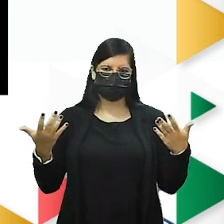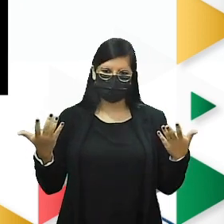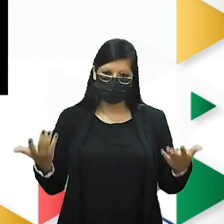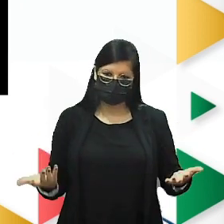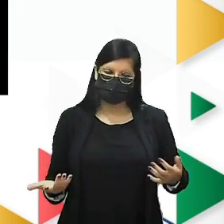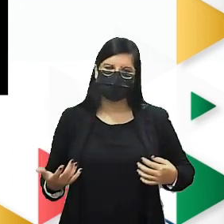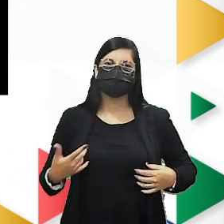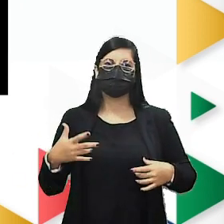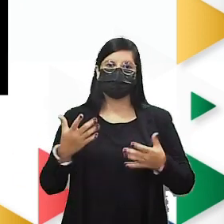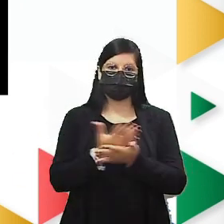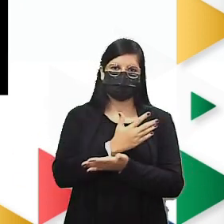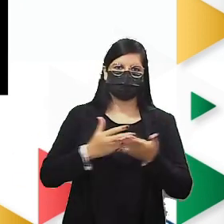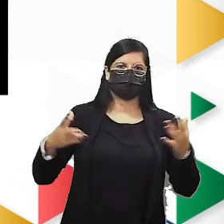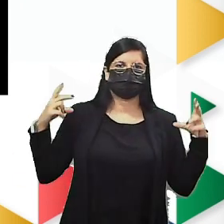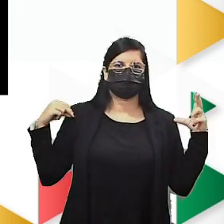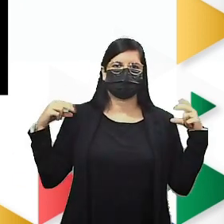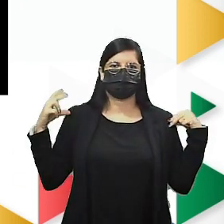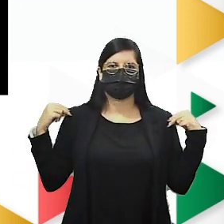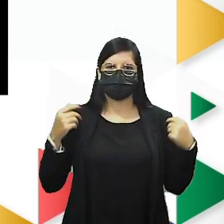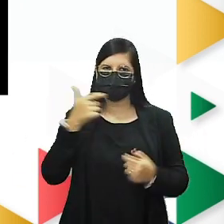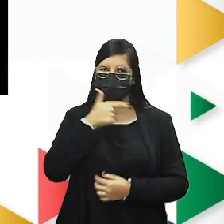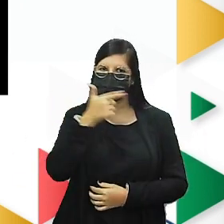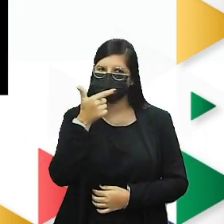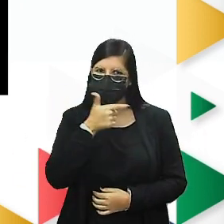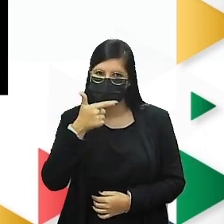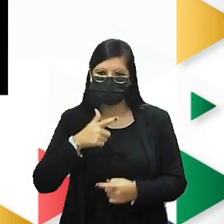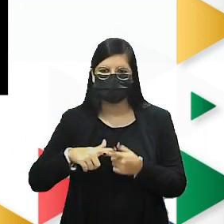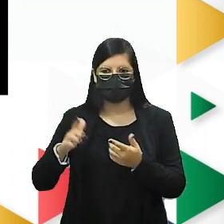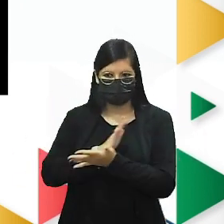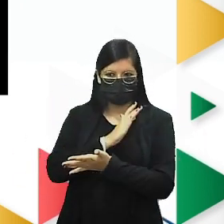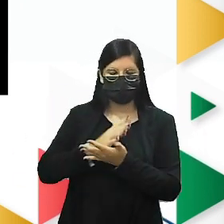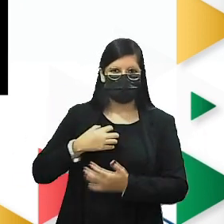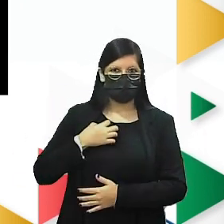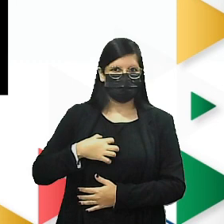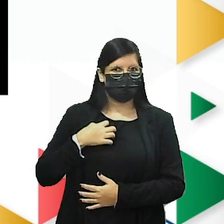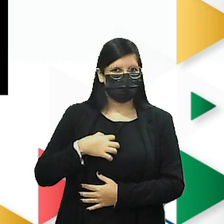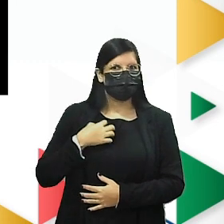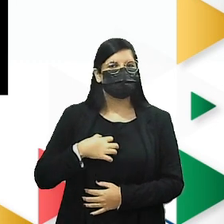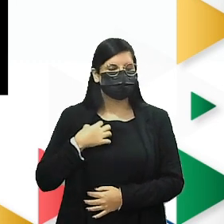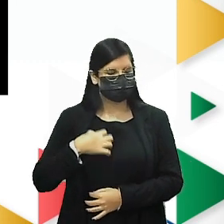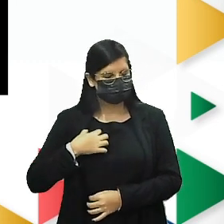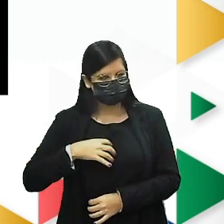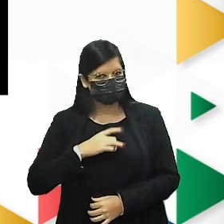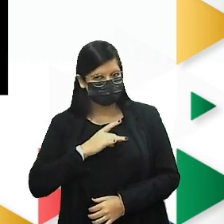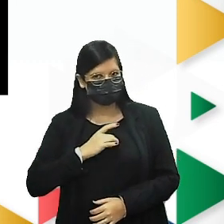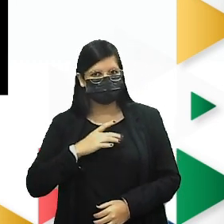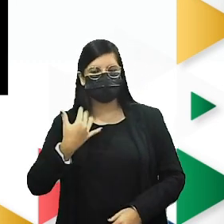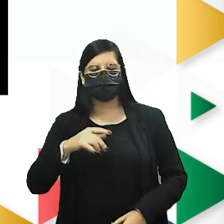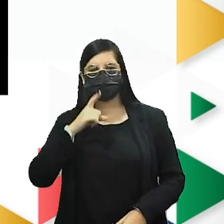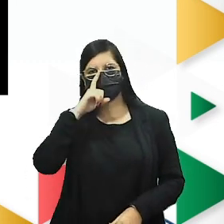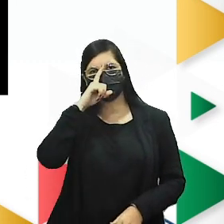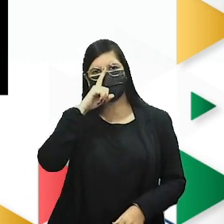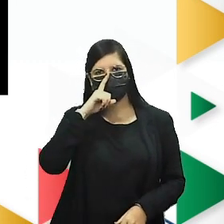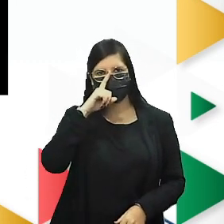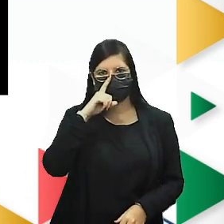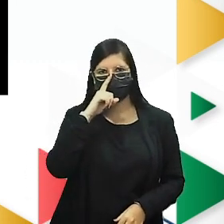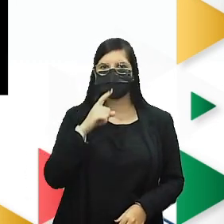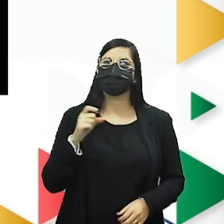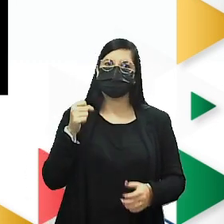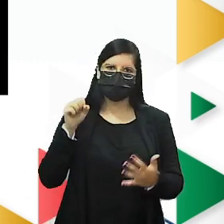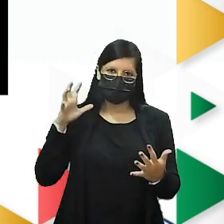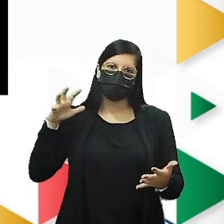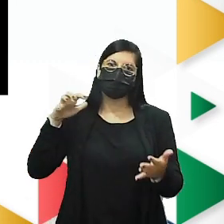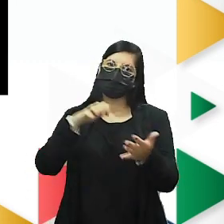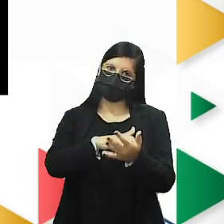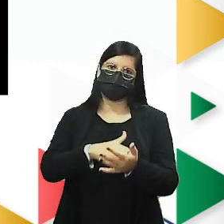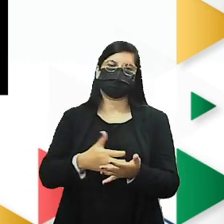Muitos motoristas acharam engraçado e riram, mas teve gente que realmente ficou irritado, de verdade, e sem contar o risco que elas correram, né? Então foi uma